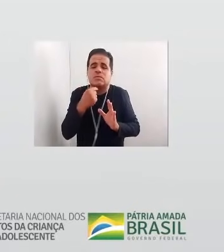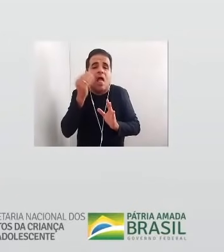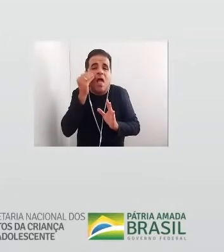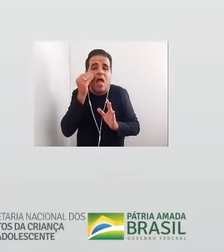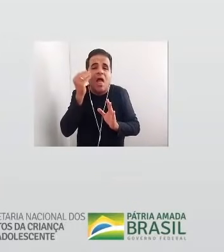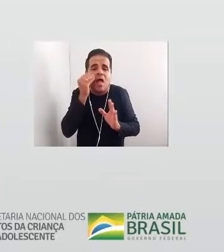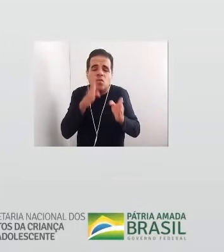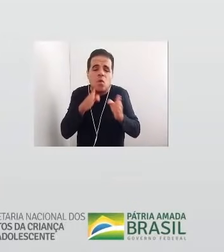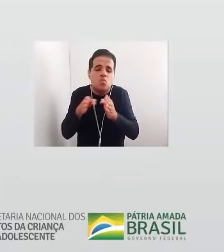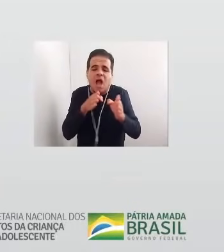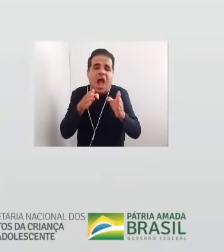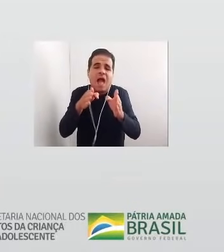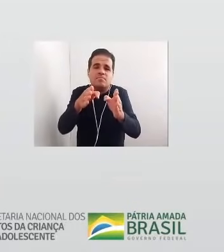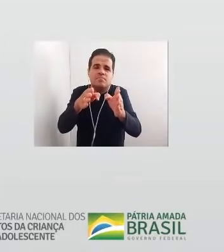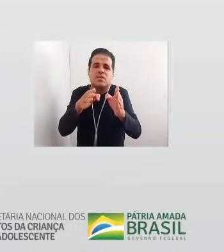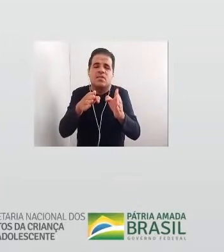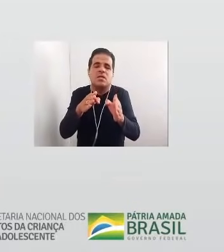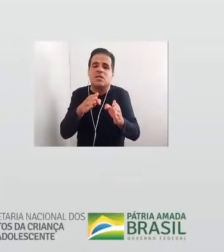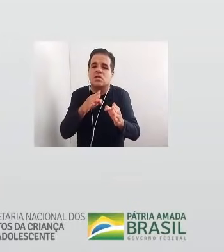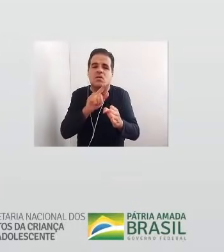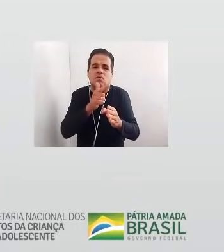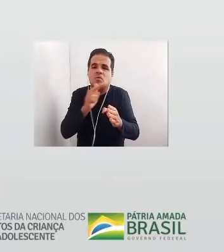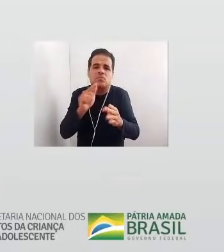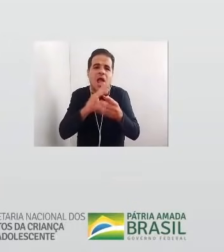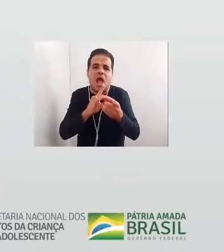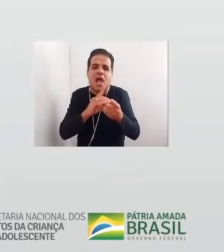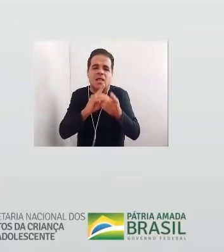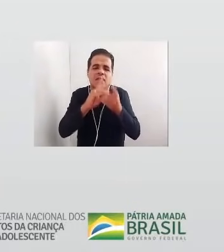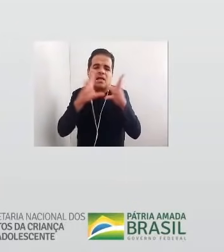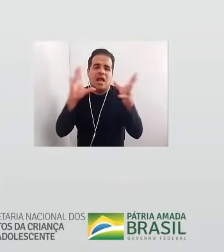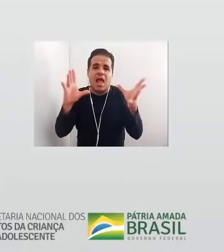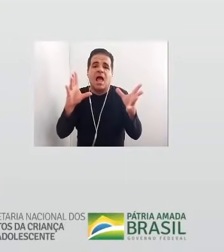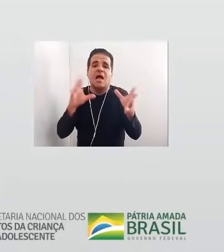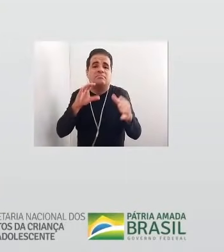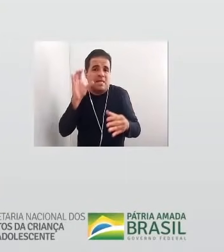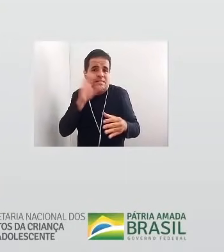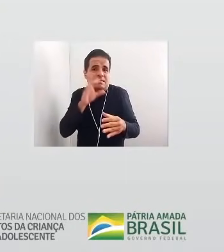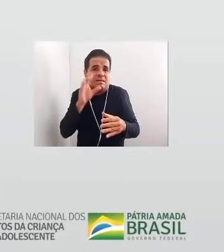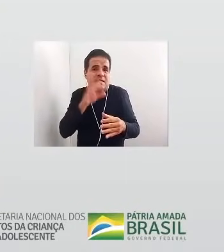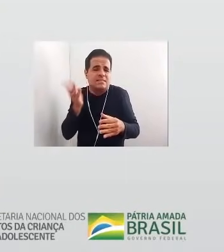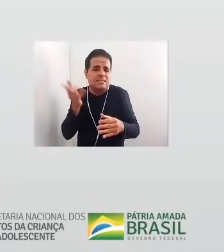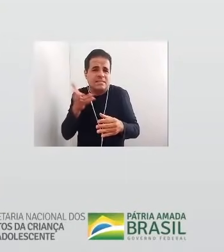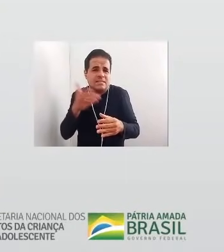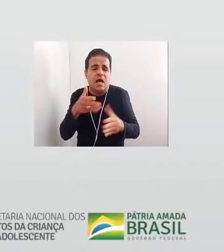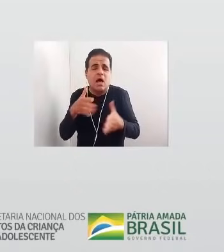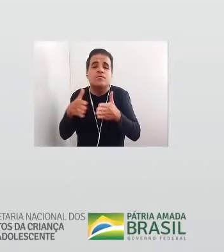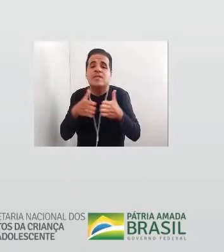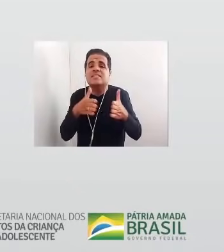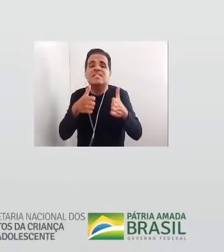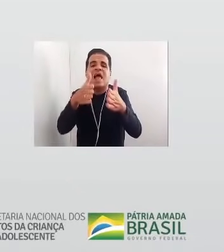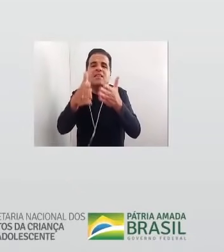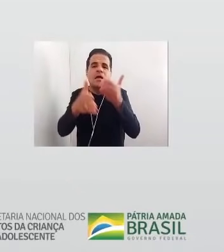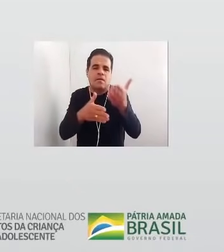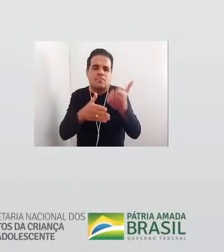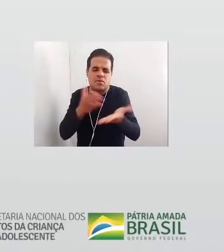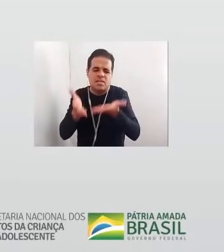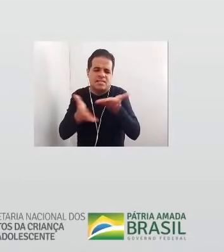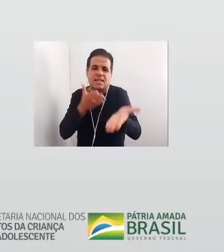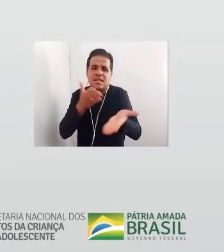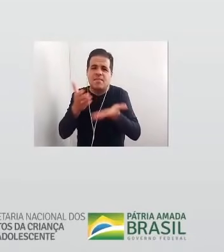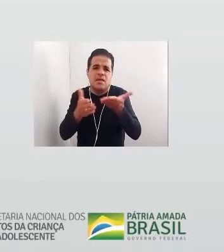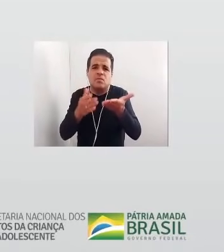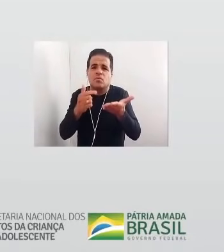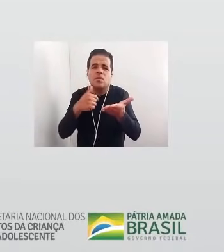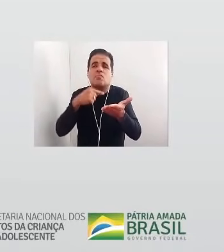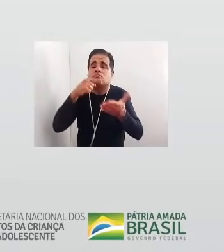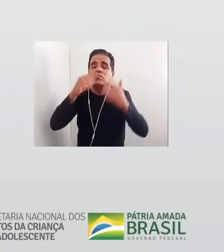caminho antidemocrático na aprovação e na aceleração desse caminho de tratamento hormonal. Eu não consegui